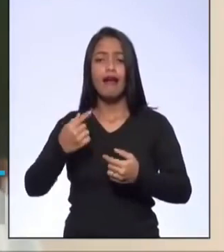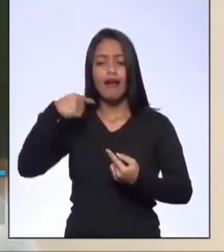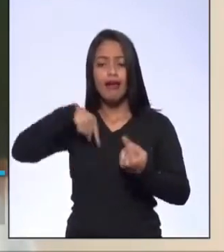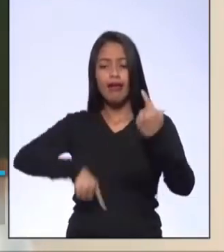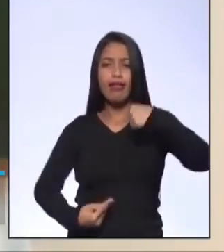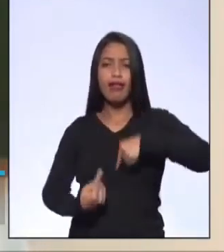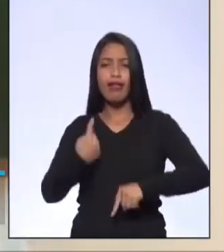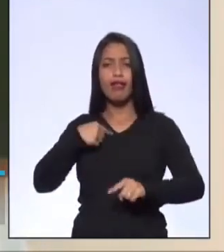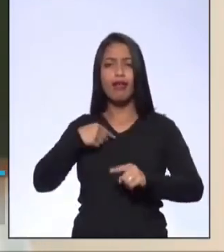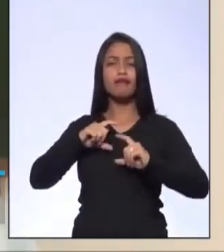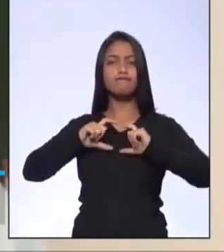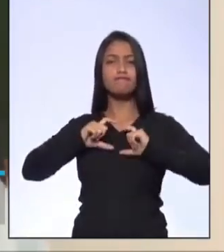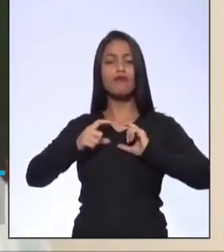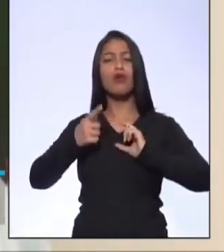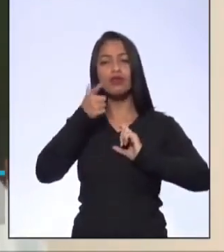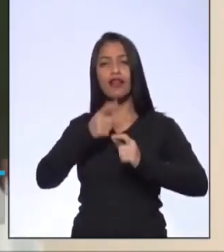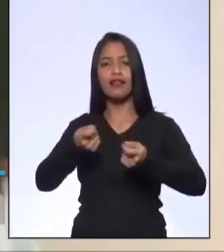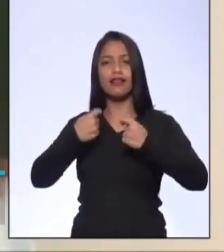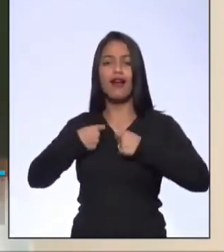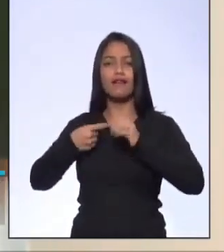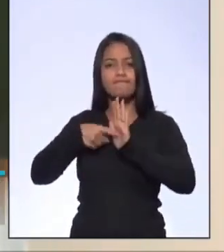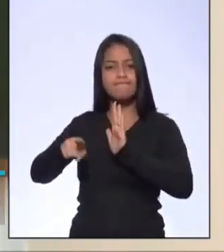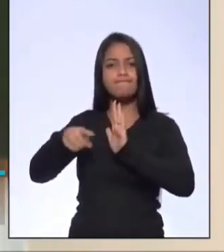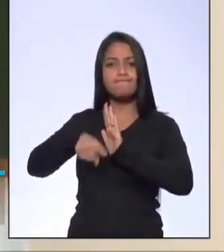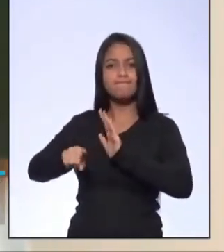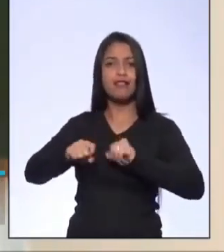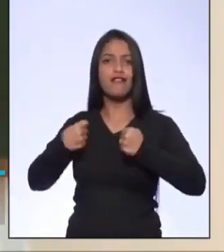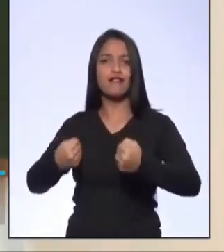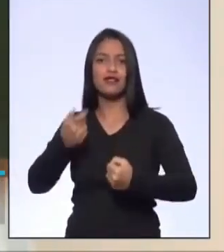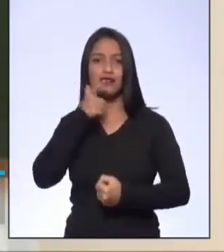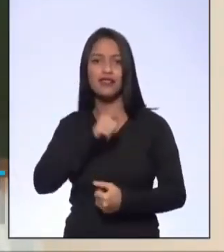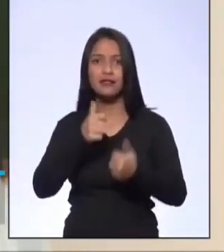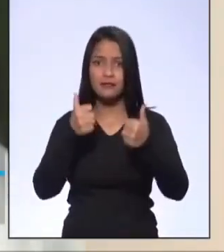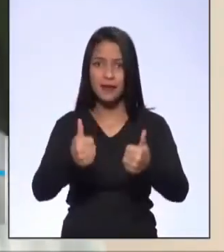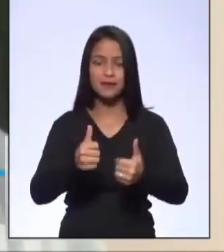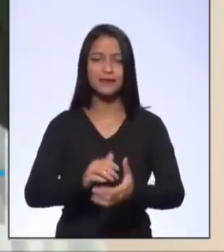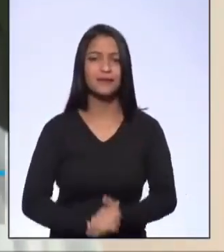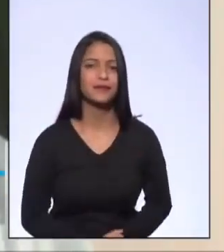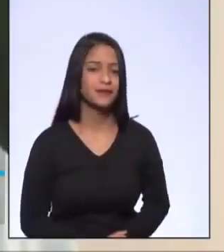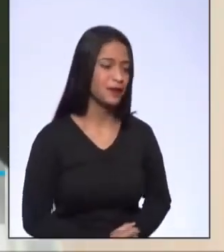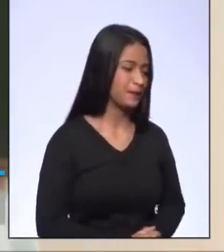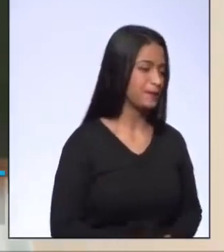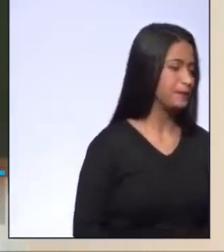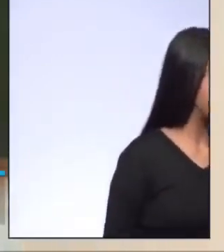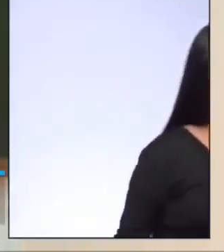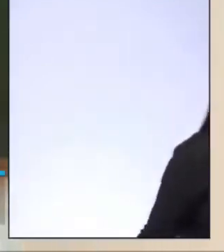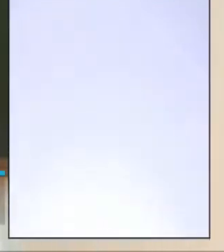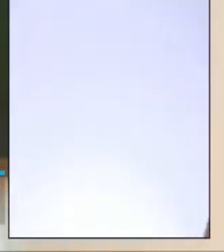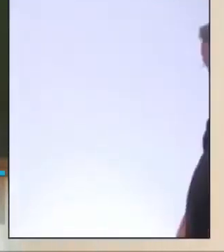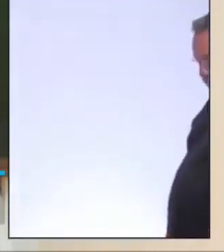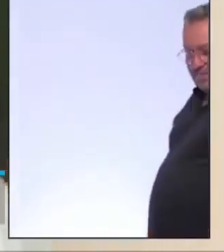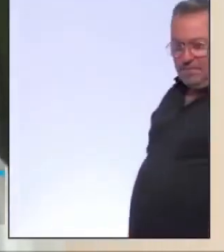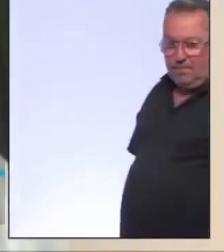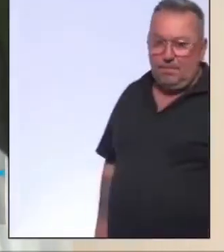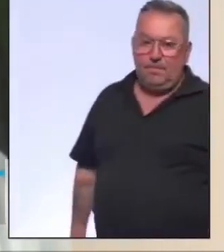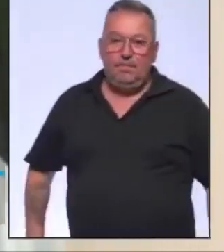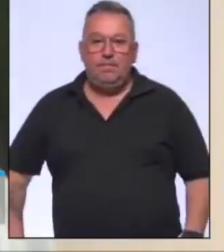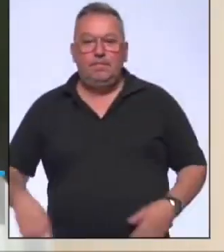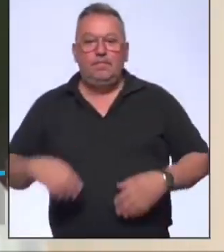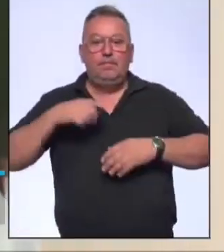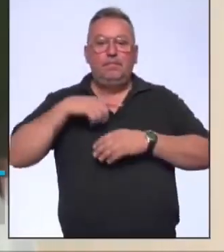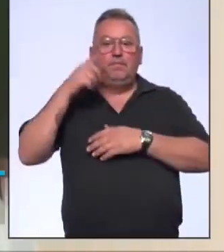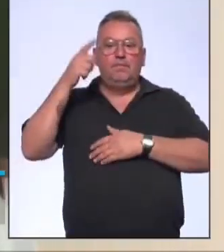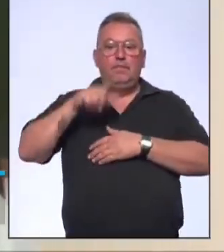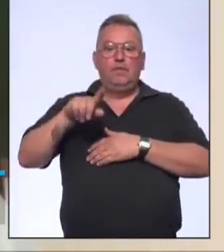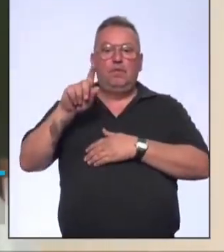dos responsáveis é esse carinha aí, o timo. Tudo bem? Tem uma outra glândula, gente, que é a última que eu vou falar